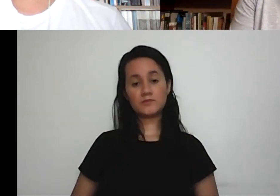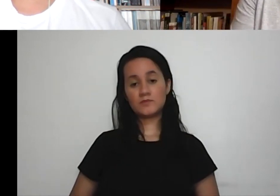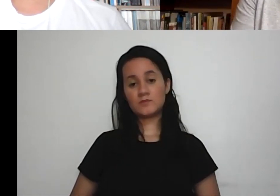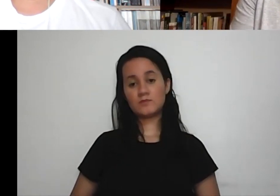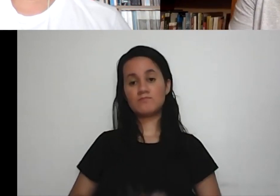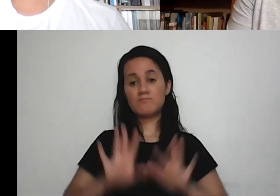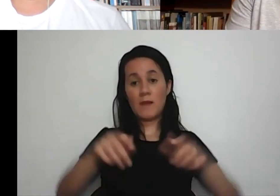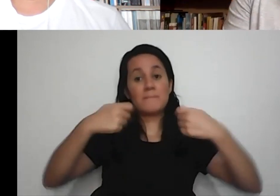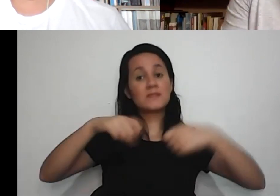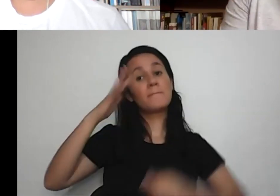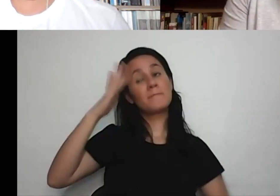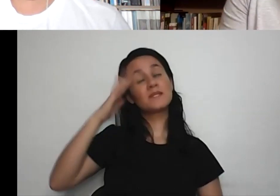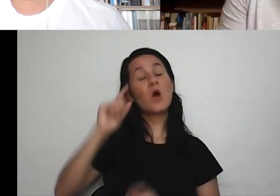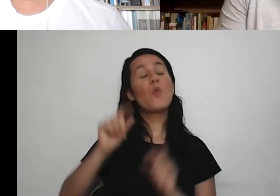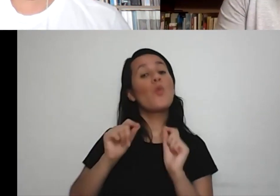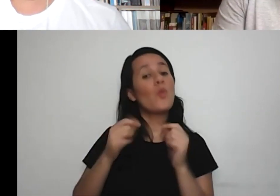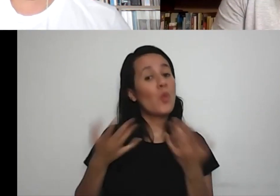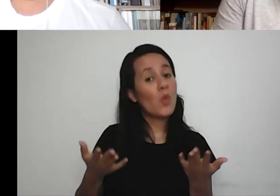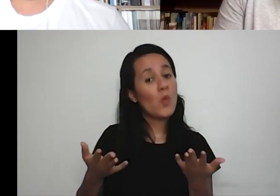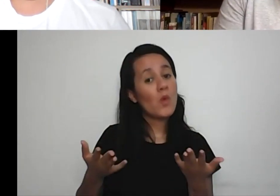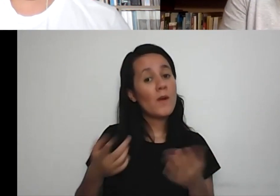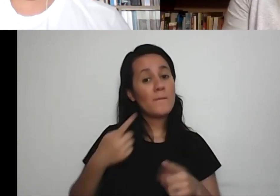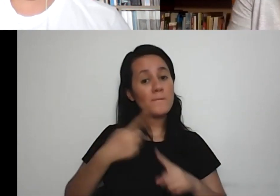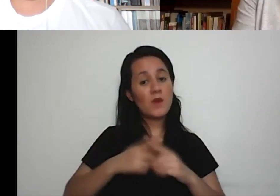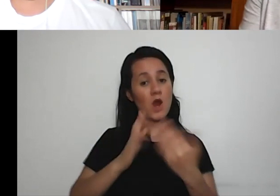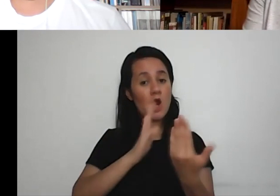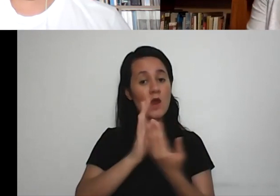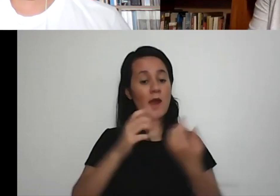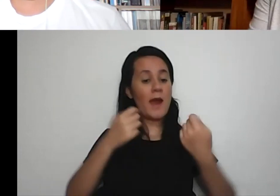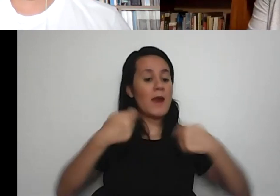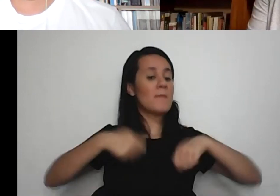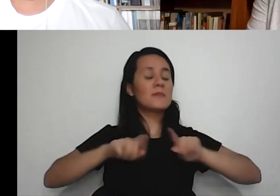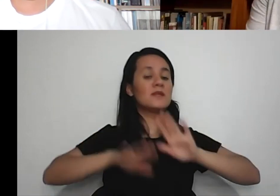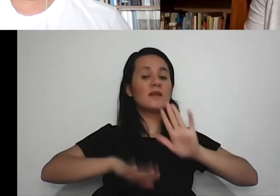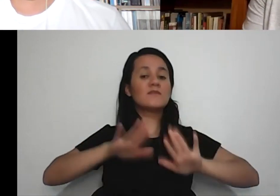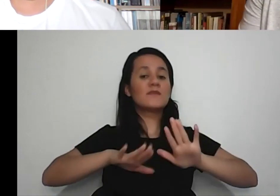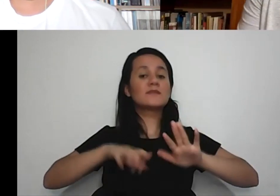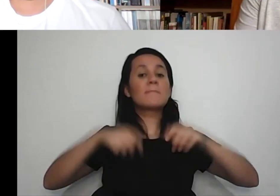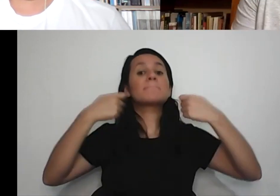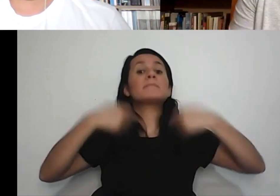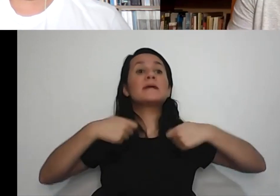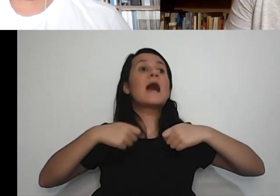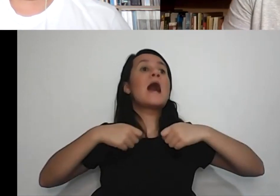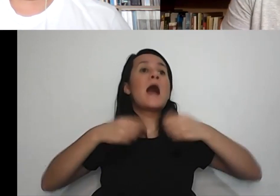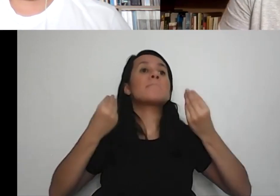precisa pensar o que é, porque para você ser lido, você não necessariamente hoje precisa publicar